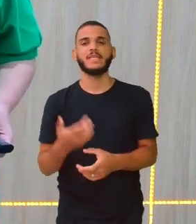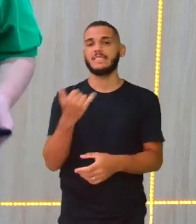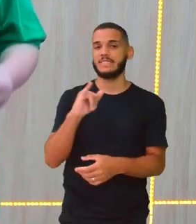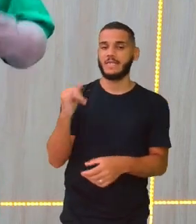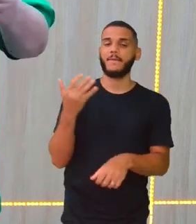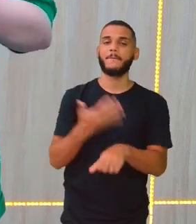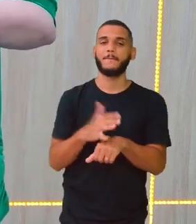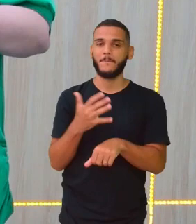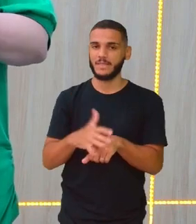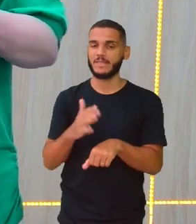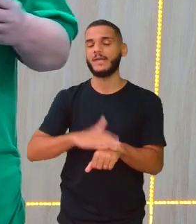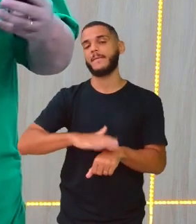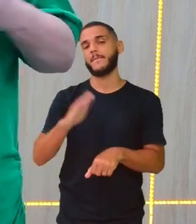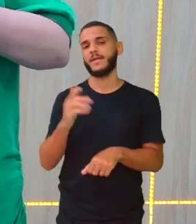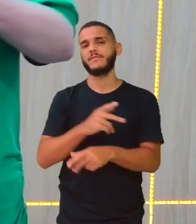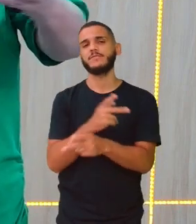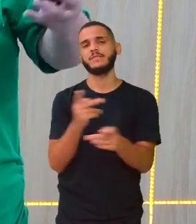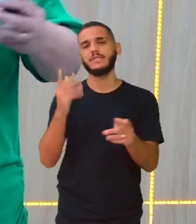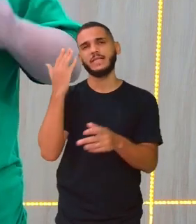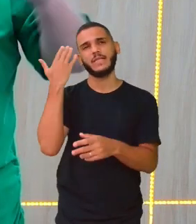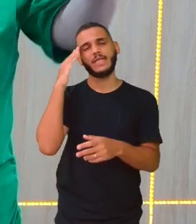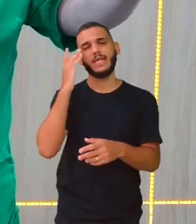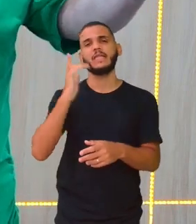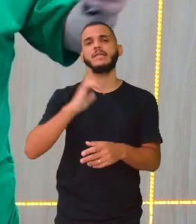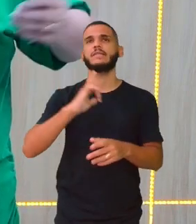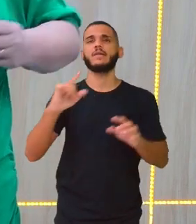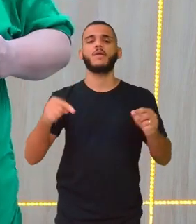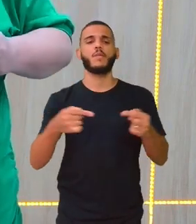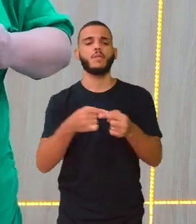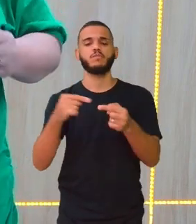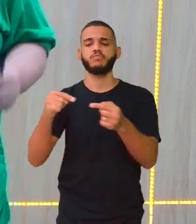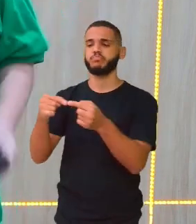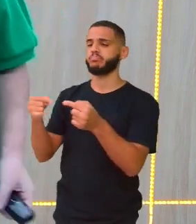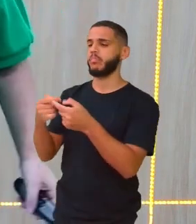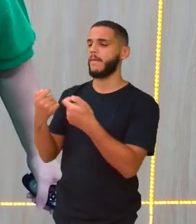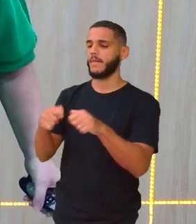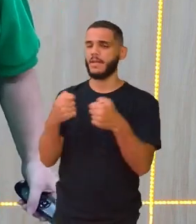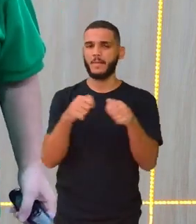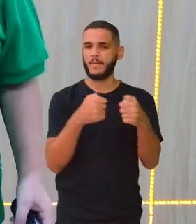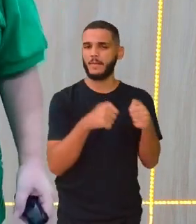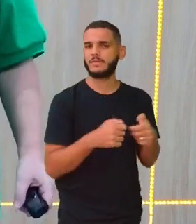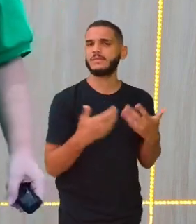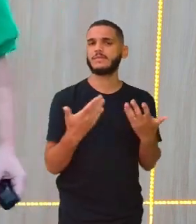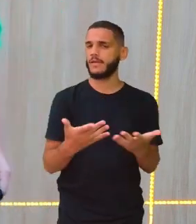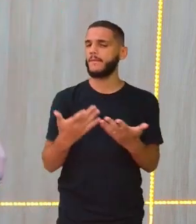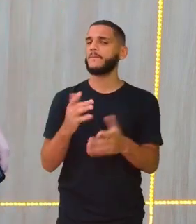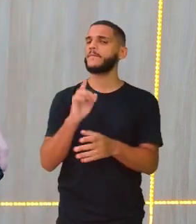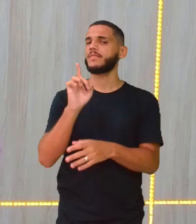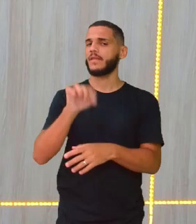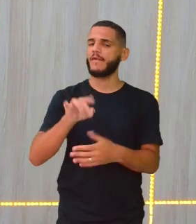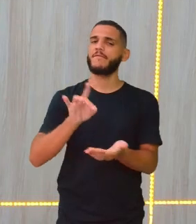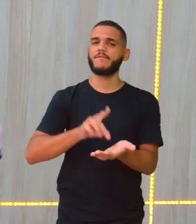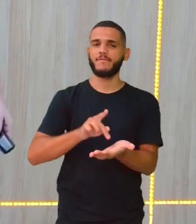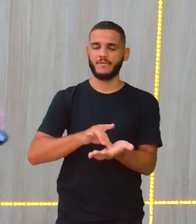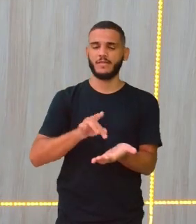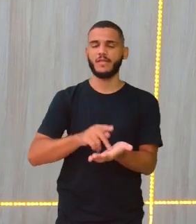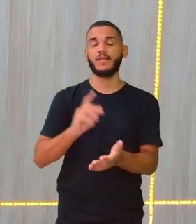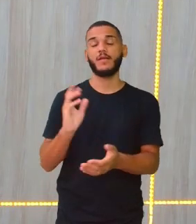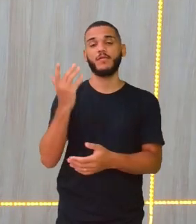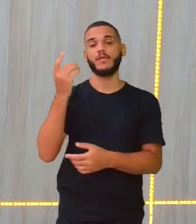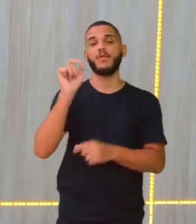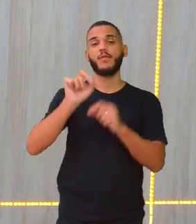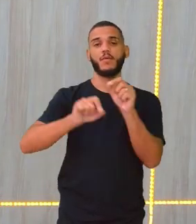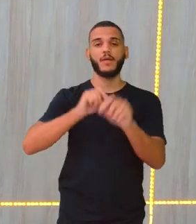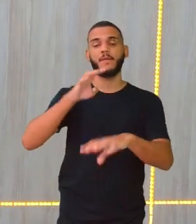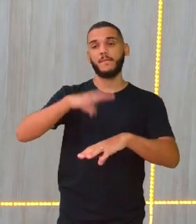pratica. E aí vocês vão entendendo, fazendo as ligações. Eita, eu preciso disso, preciso daquilo. É exatamente isso que é matemática. Vê